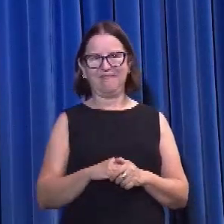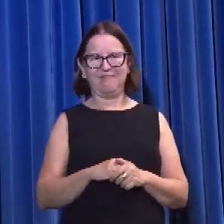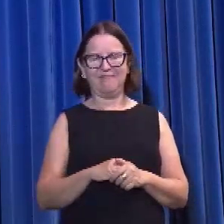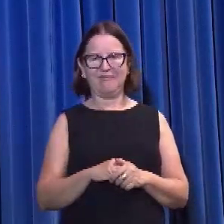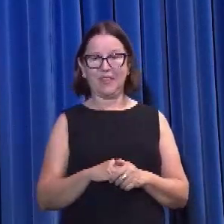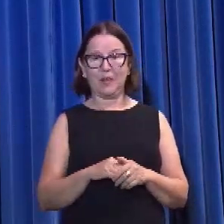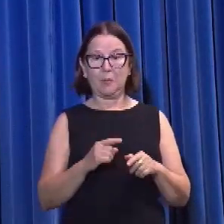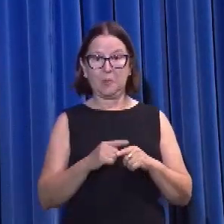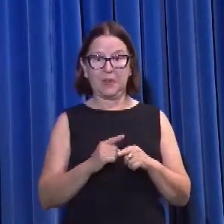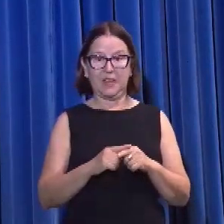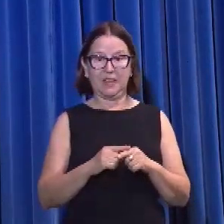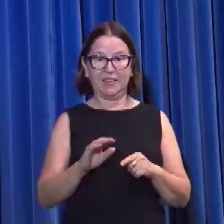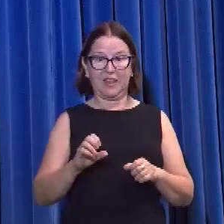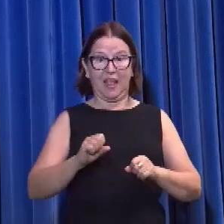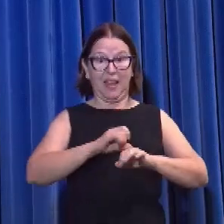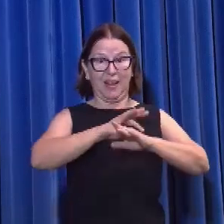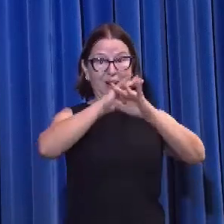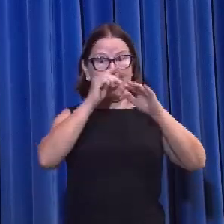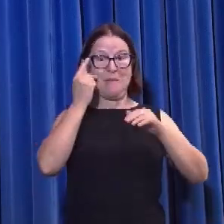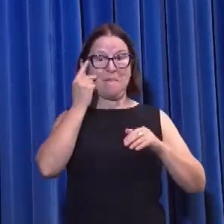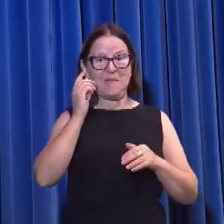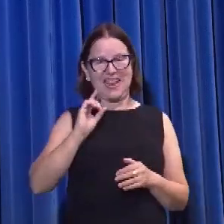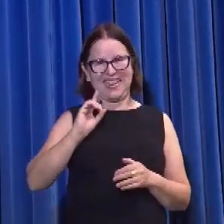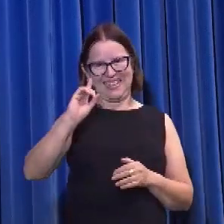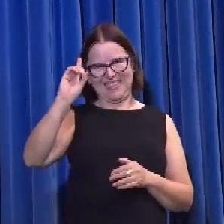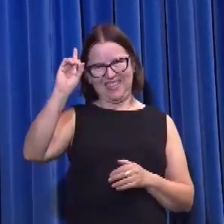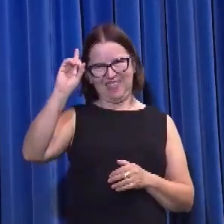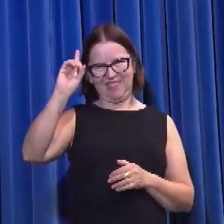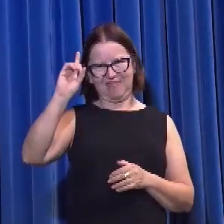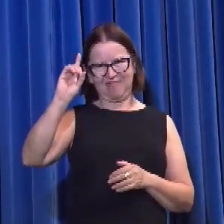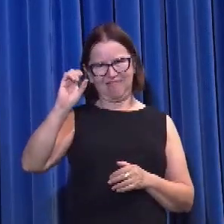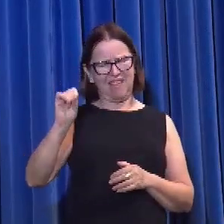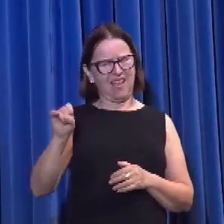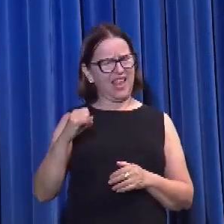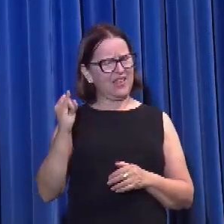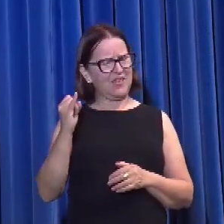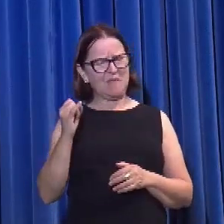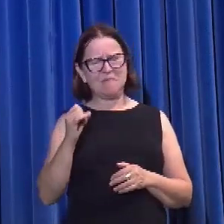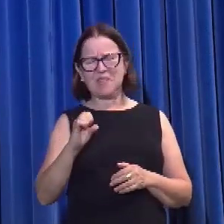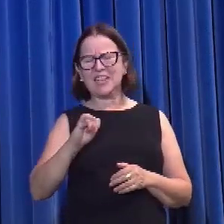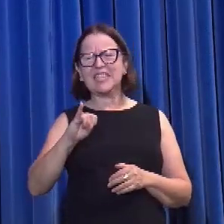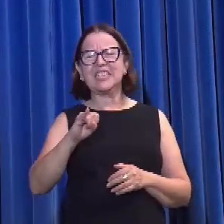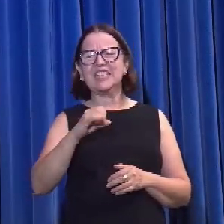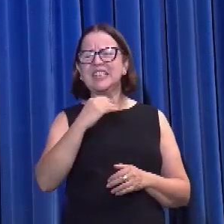Porque quando a glória é para Deus, não importa o que o outro diga.